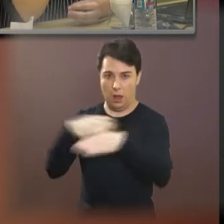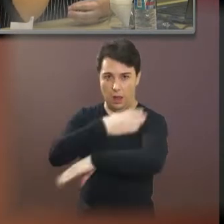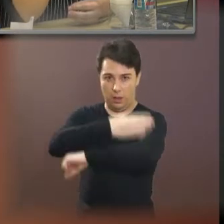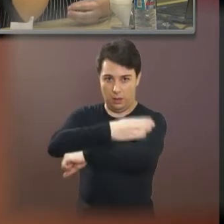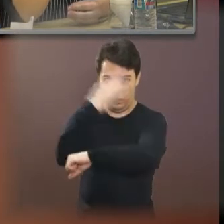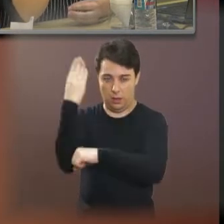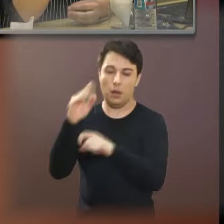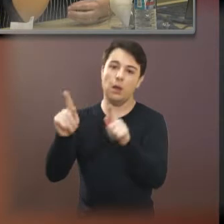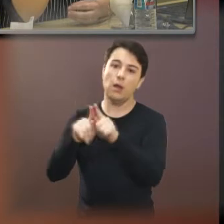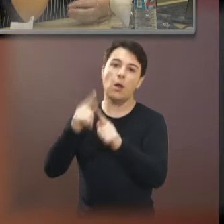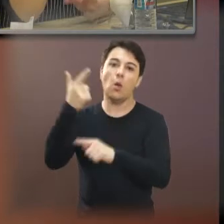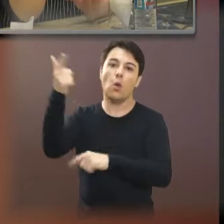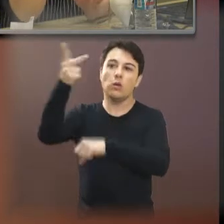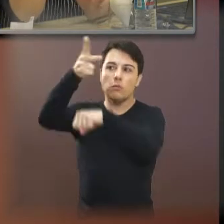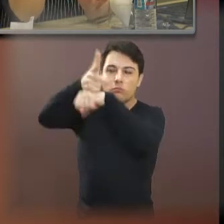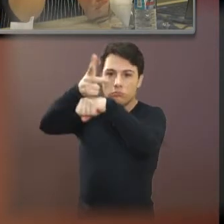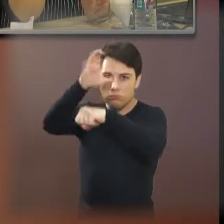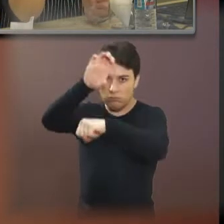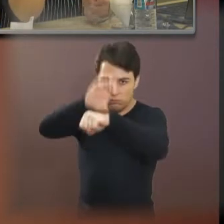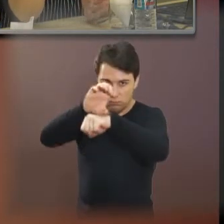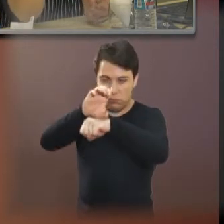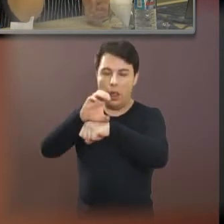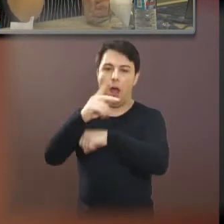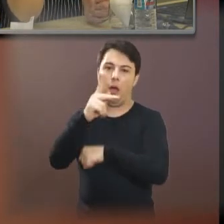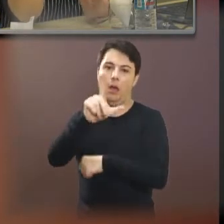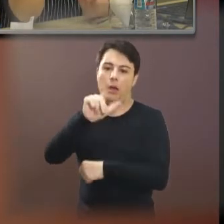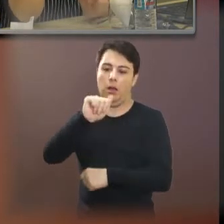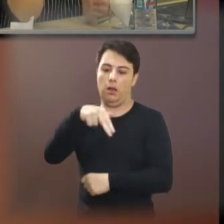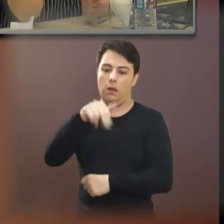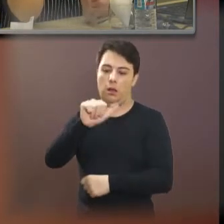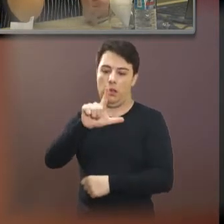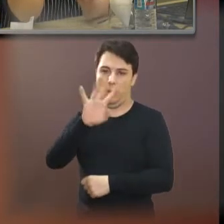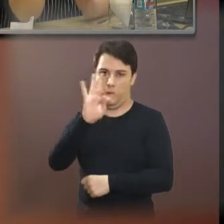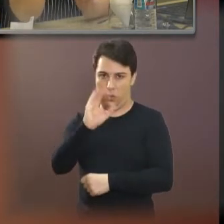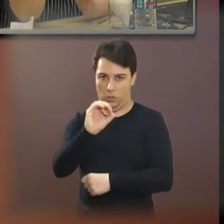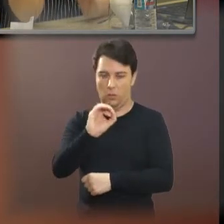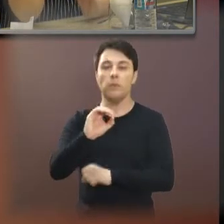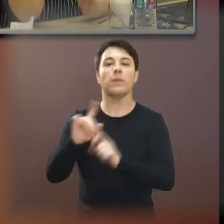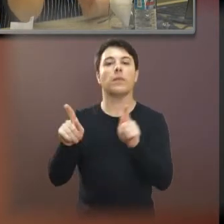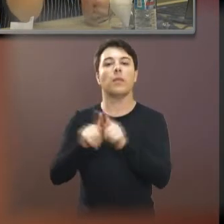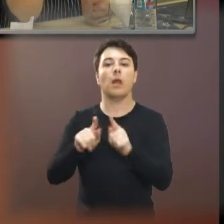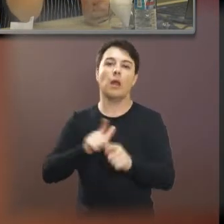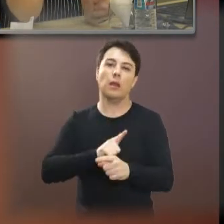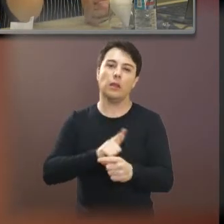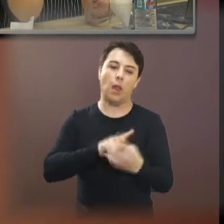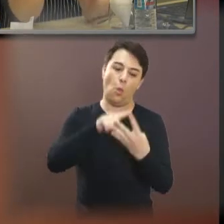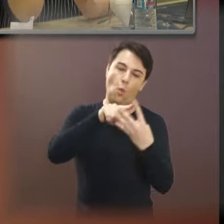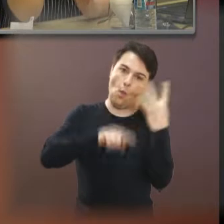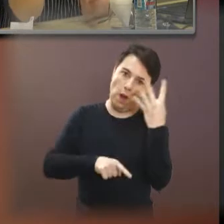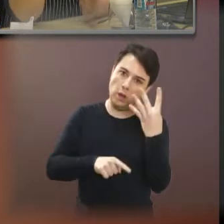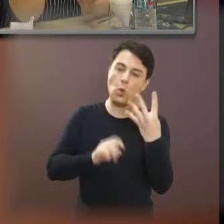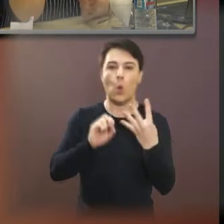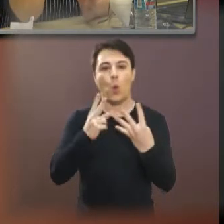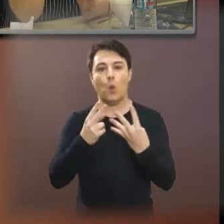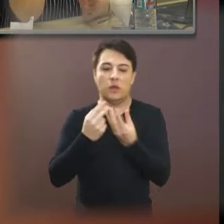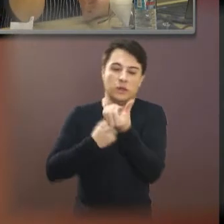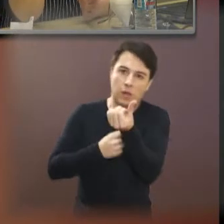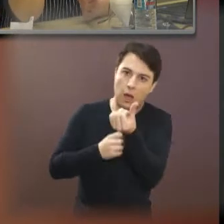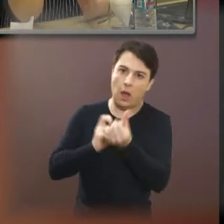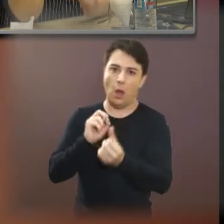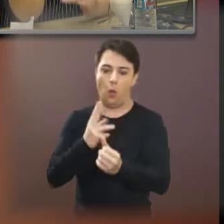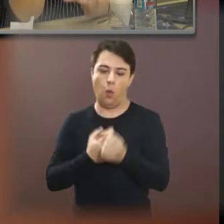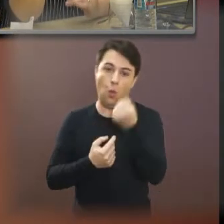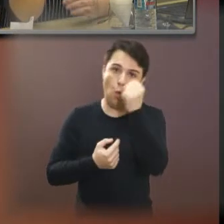altura do Parque Planalto. O radar ele tem um horário de funcionamento de 4, 6 ou 8 horas só no período